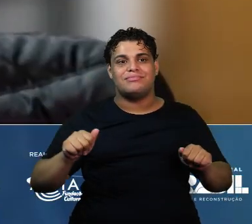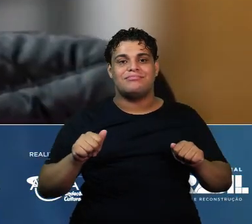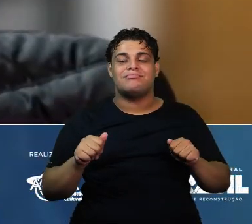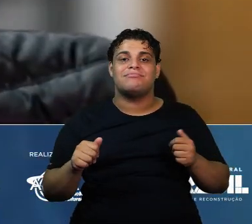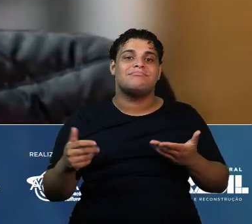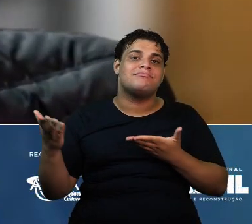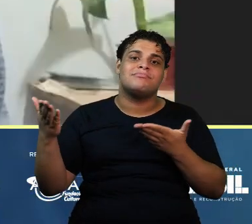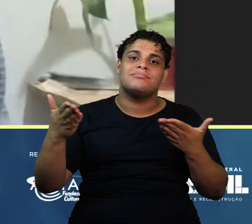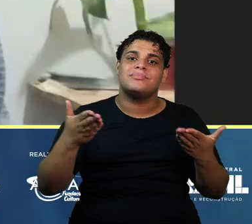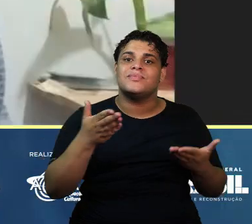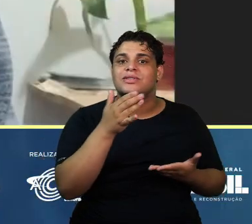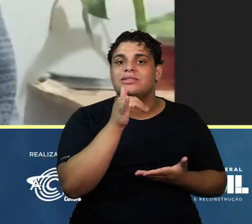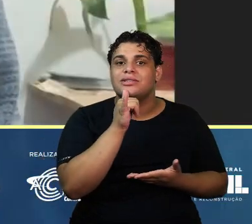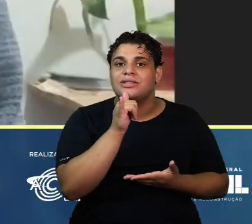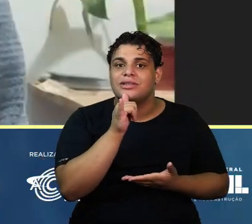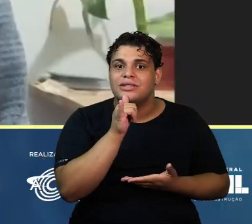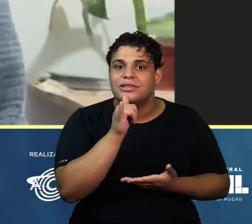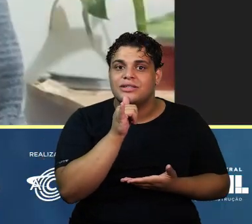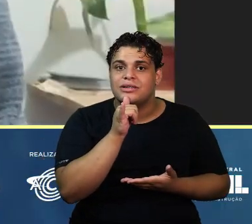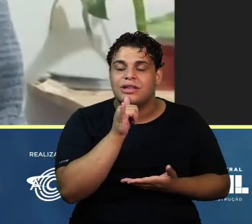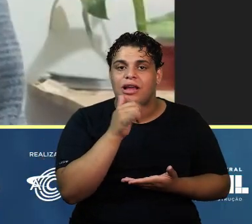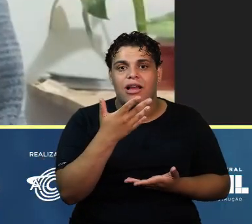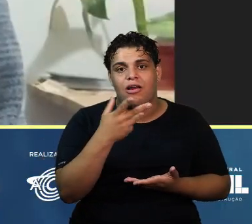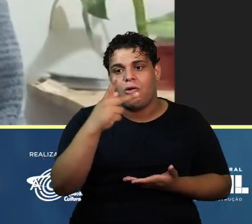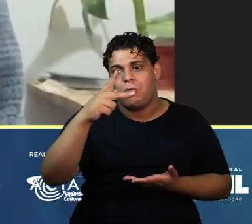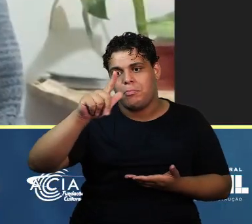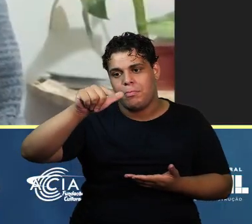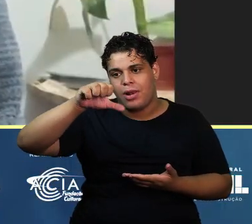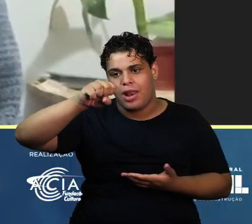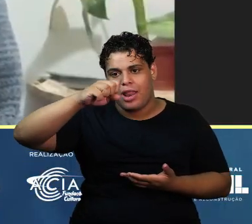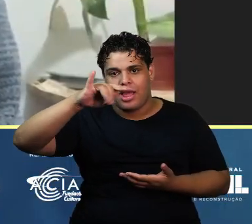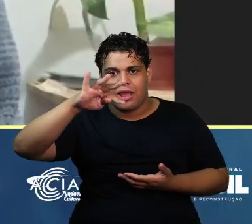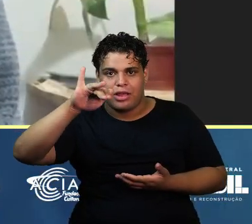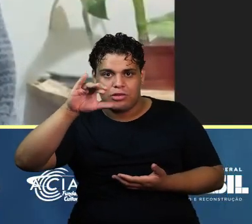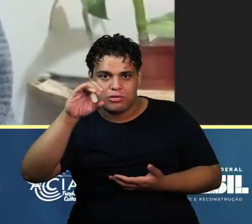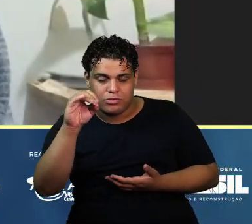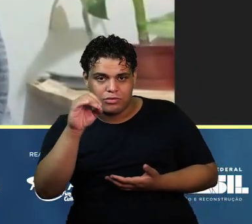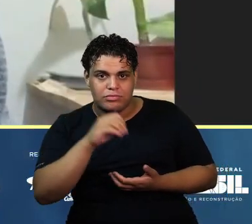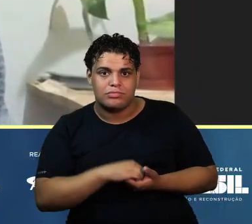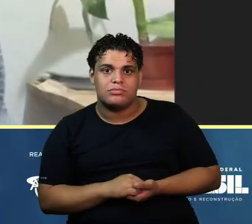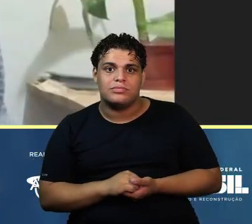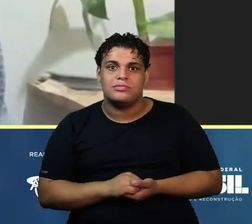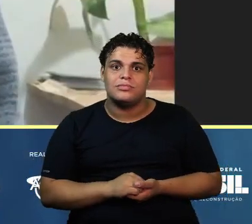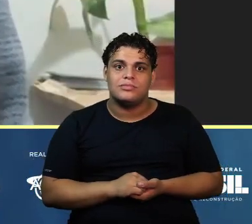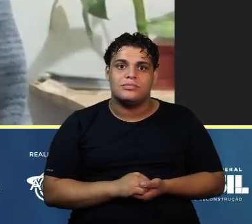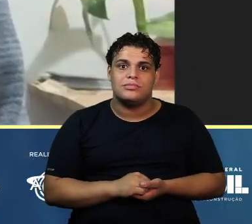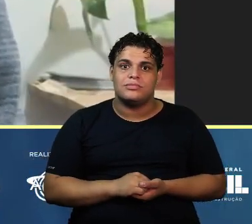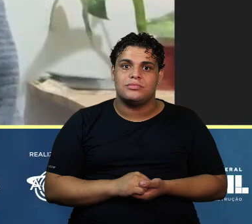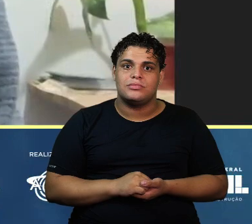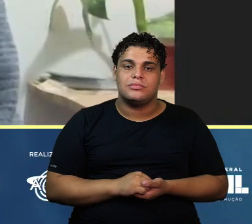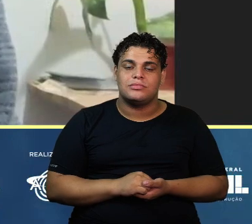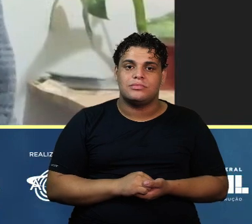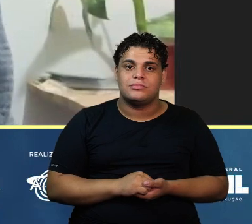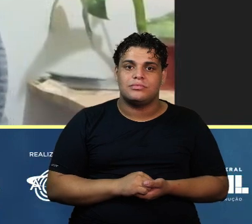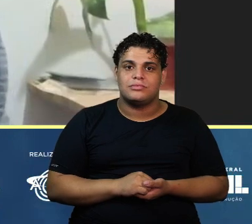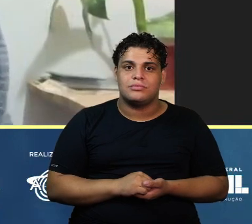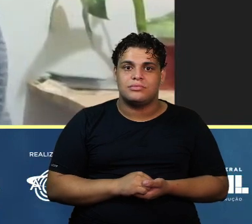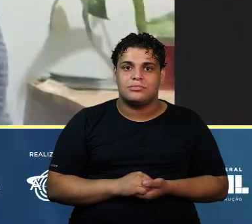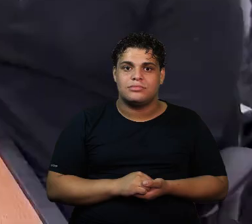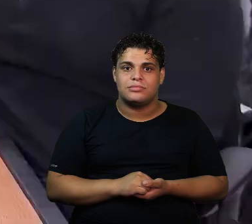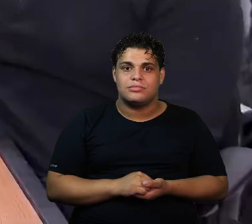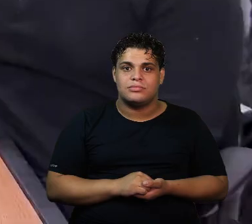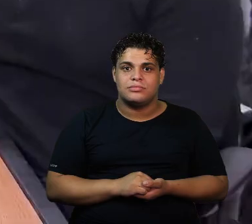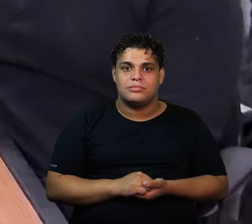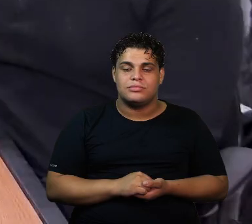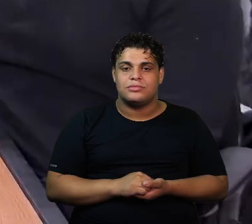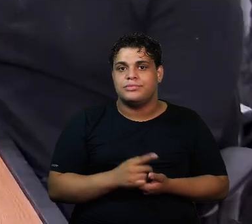trago para o exemplo que é o plástico de uso único. Por qualquer Sim. praia que você andar no nosso litoral, você vai